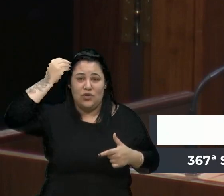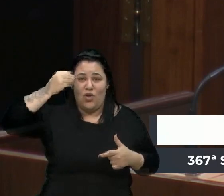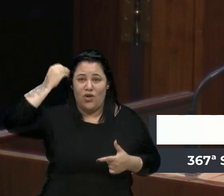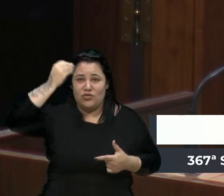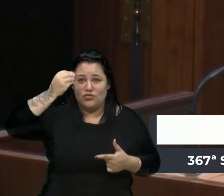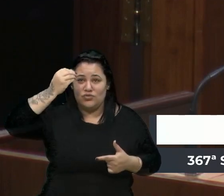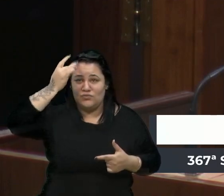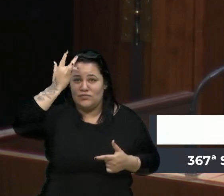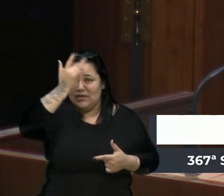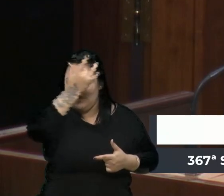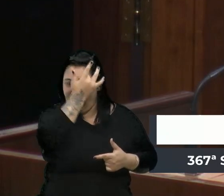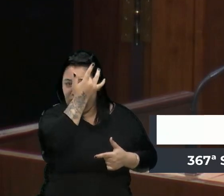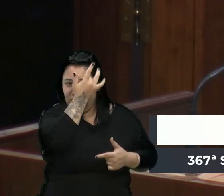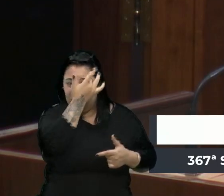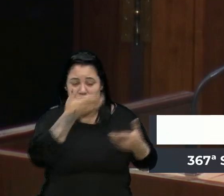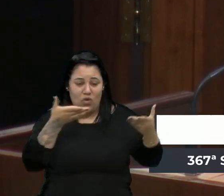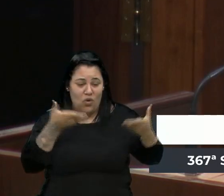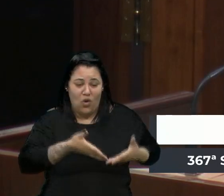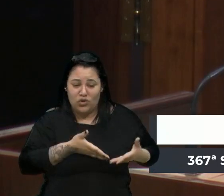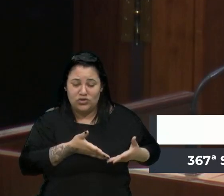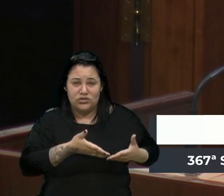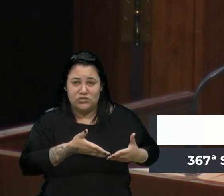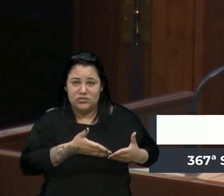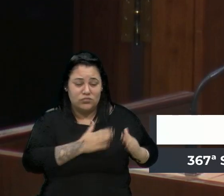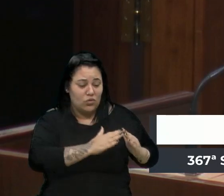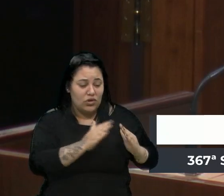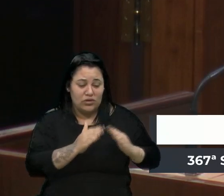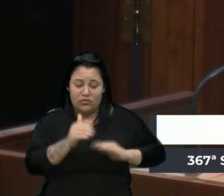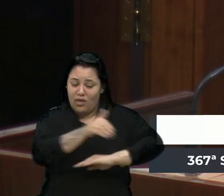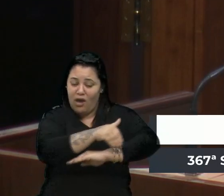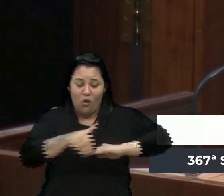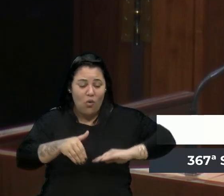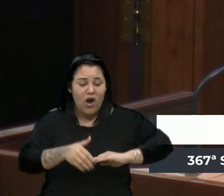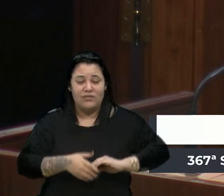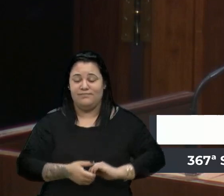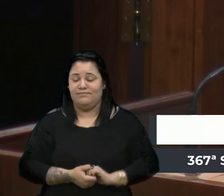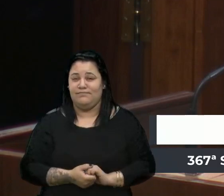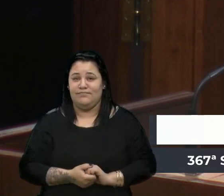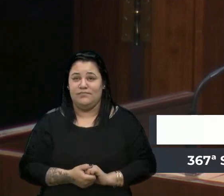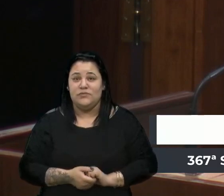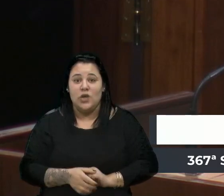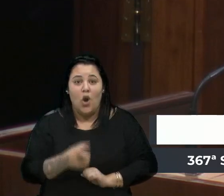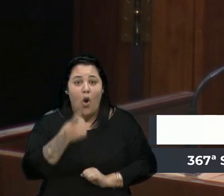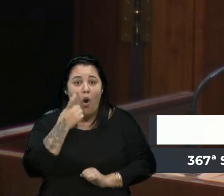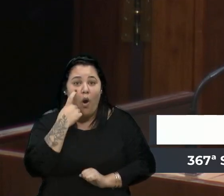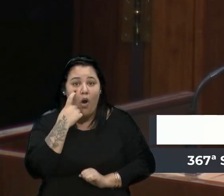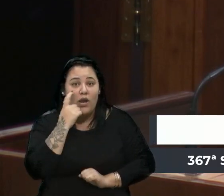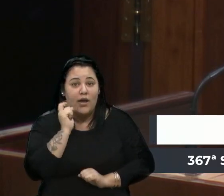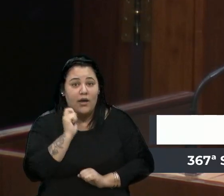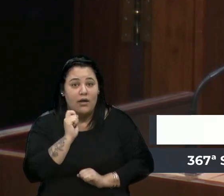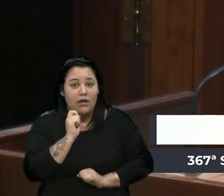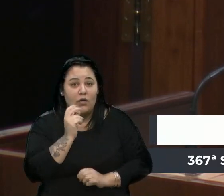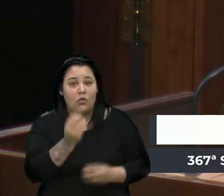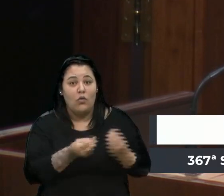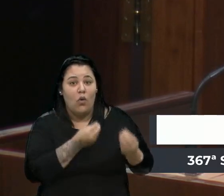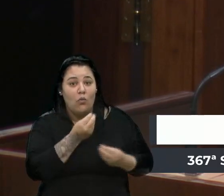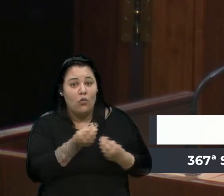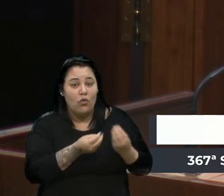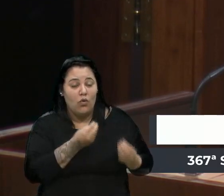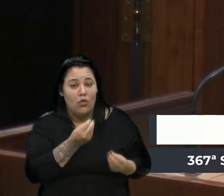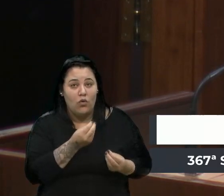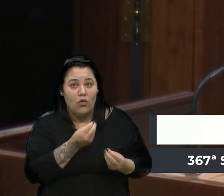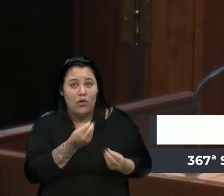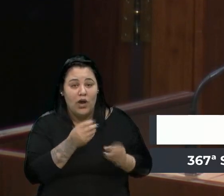que hoje estão sendo morador de rua. Olha o ponto que nós estamos chegando, porque as pessoas não